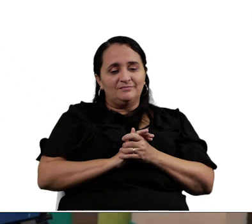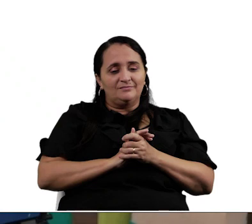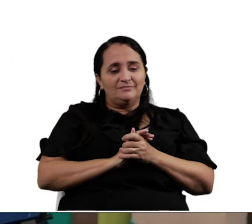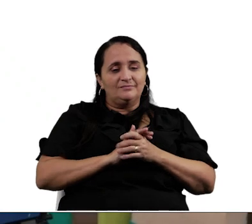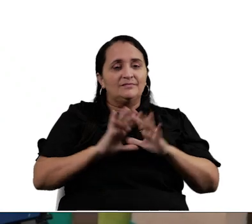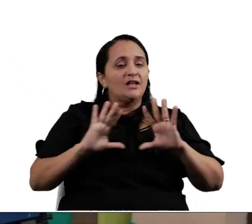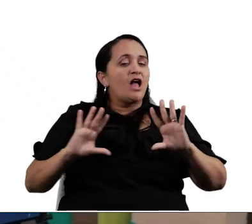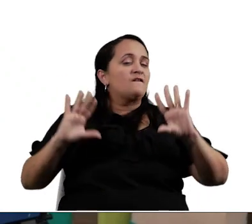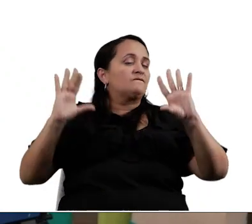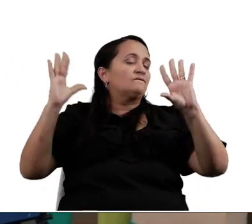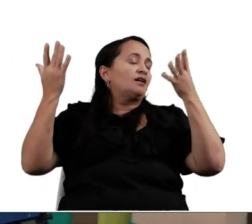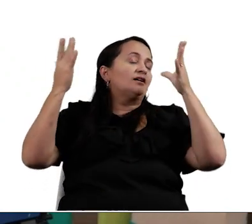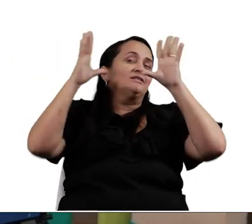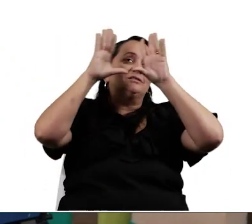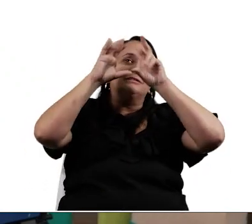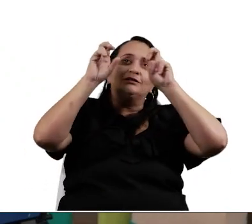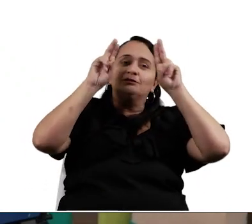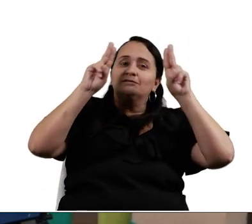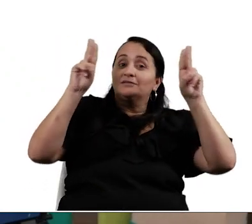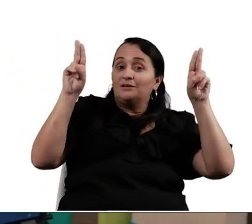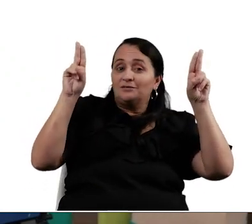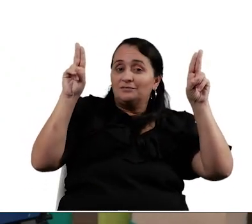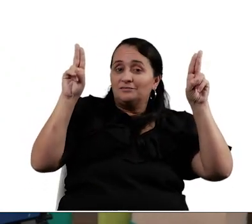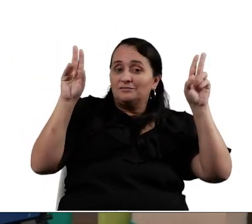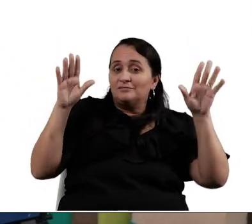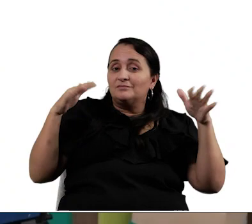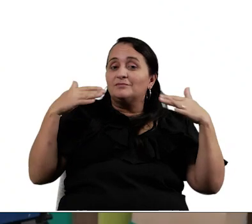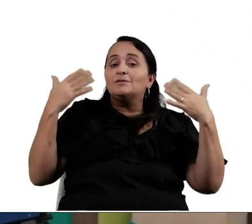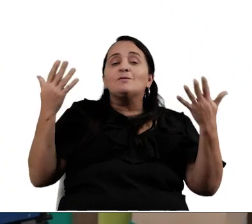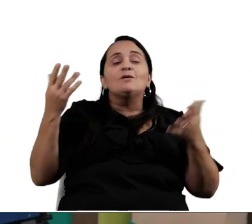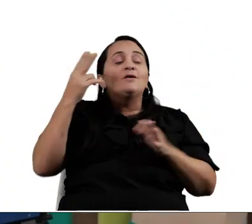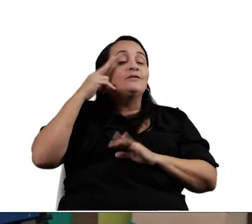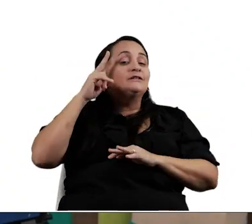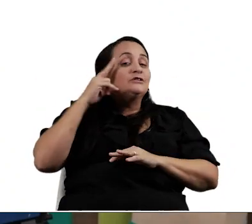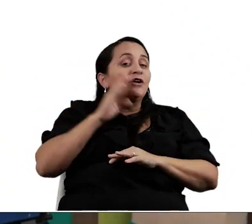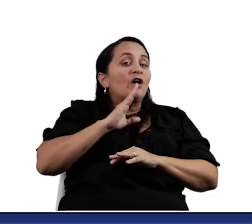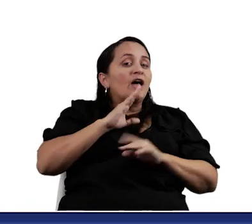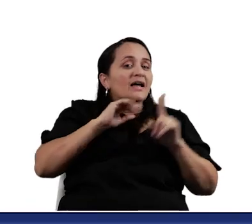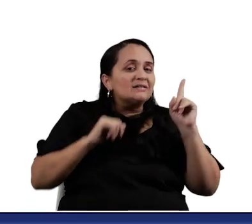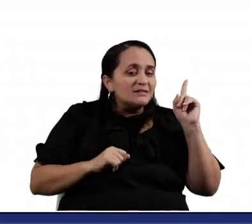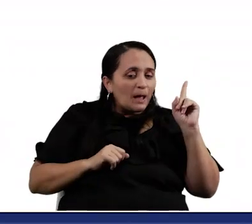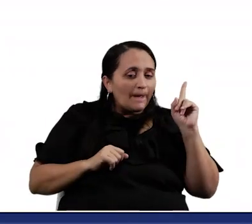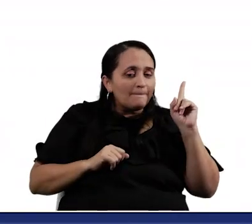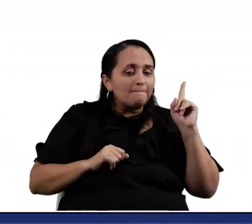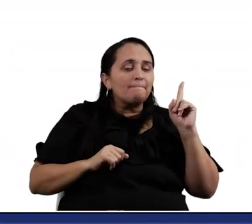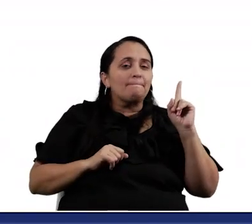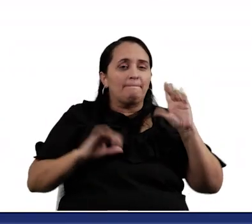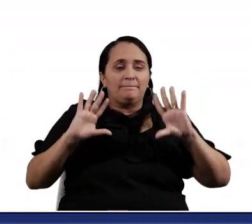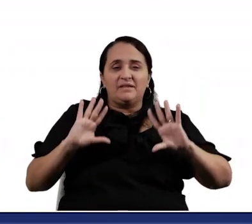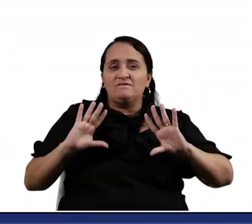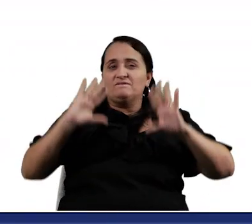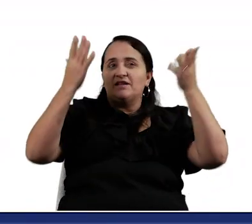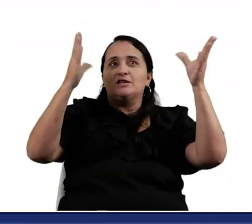A festa no céu. Alguém aqui conhece essa história já? Já sabia? Já conhecia? A festa no